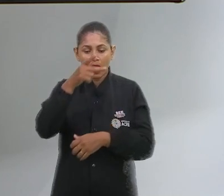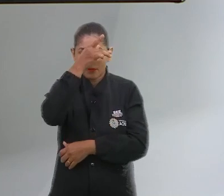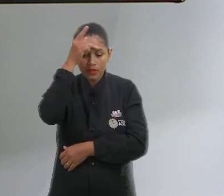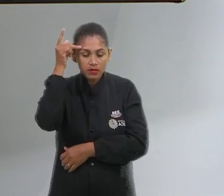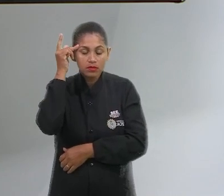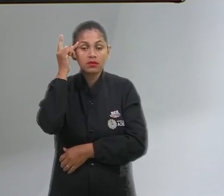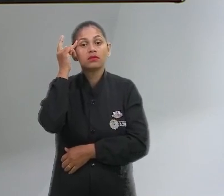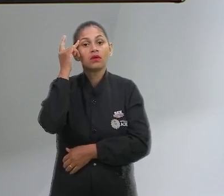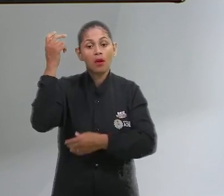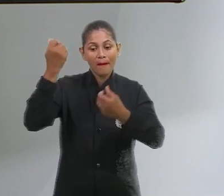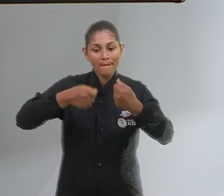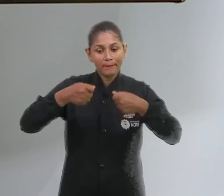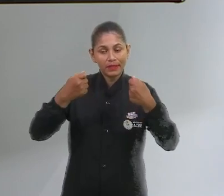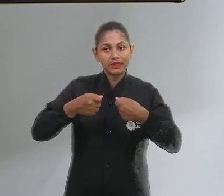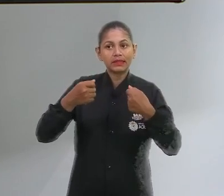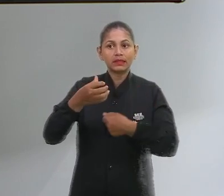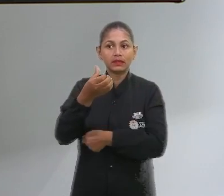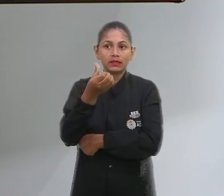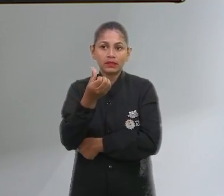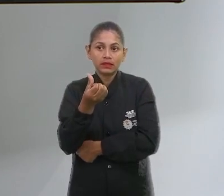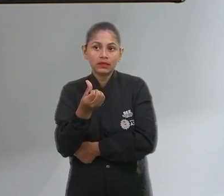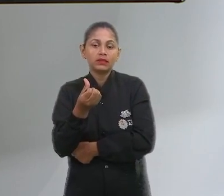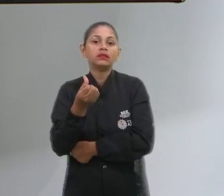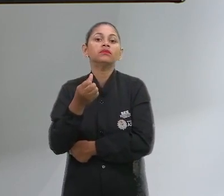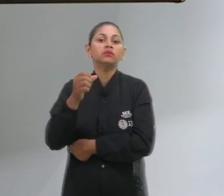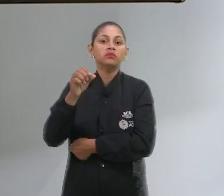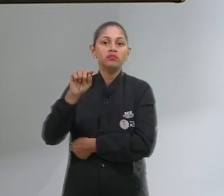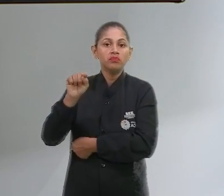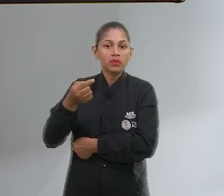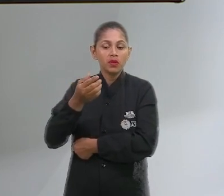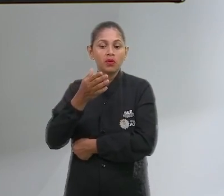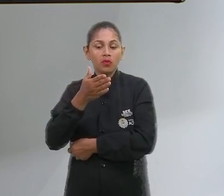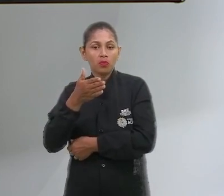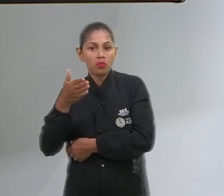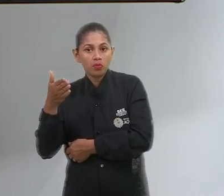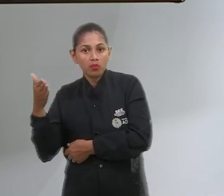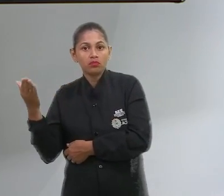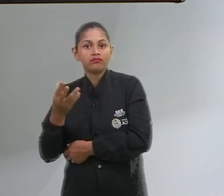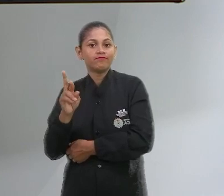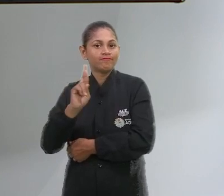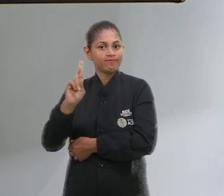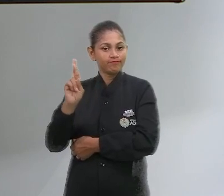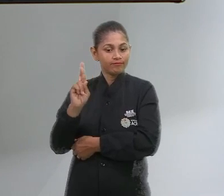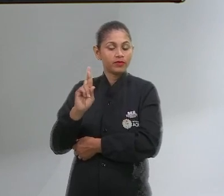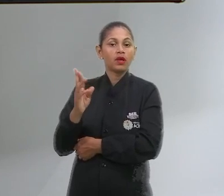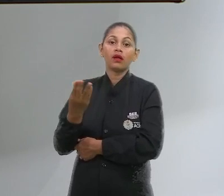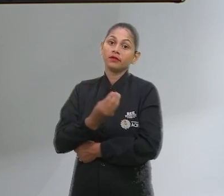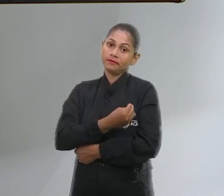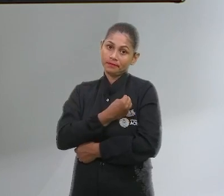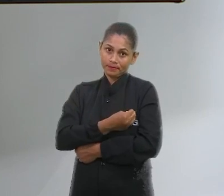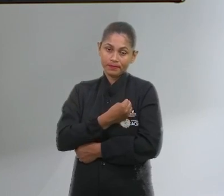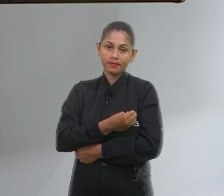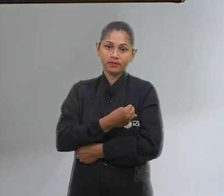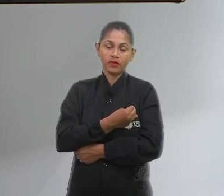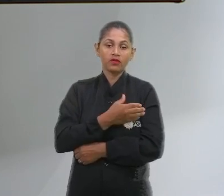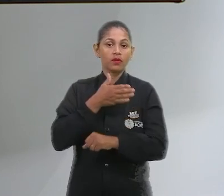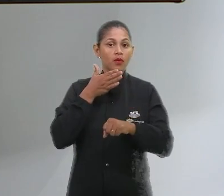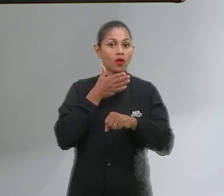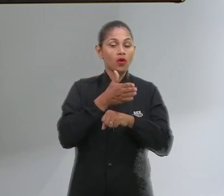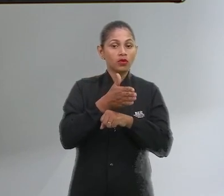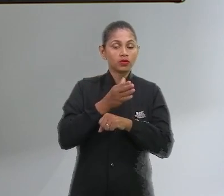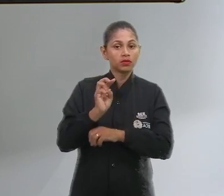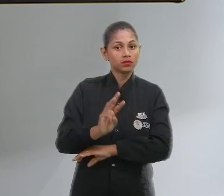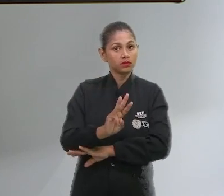levantamento mensal, e você pode estar consultando, caro aluno, justamente esse site, essa plataforma, para